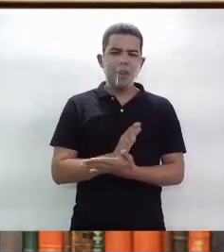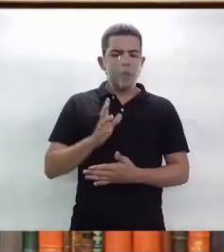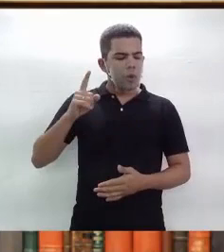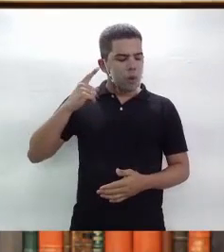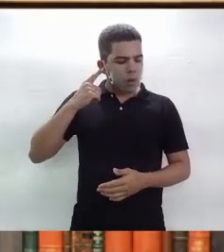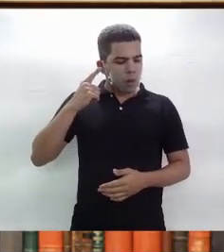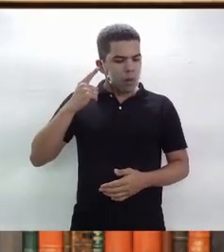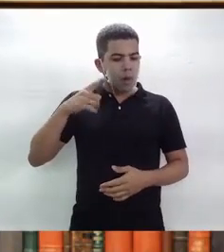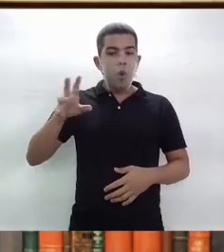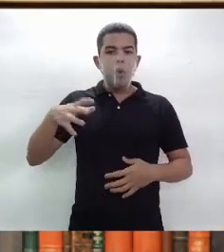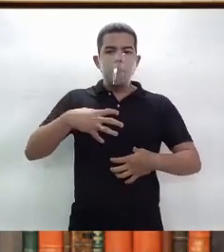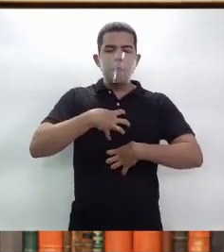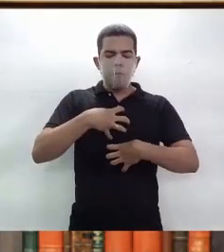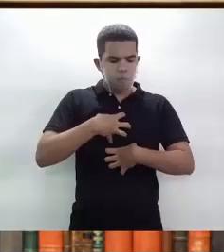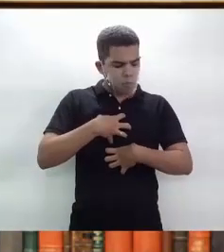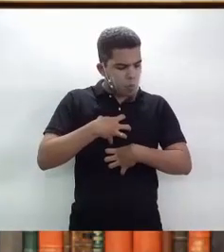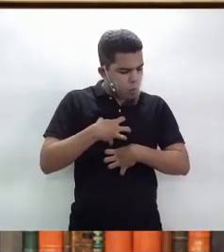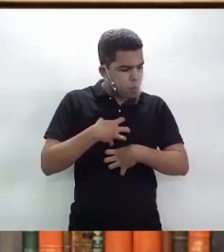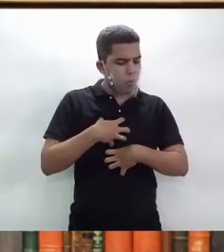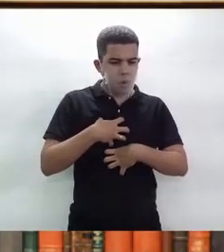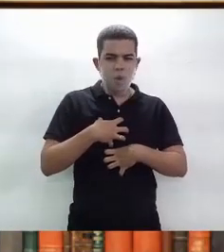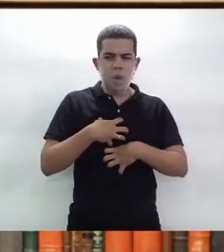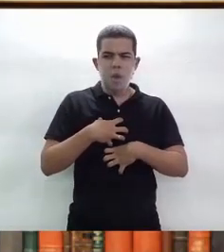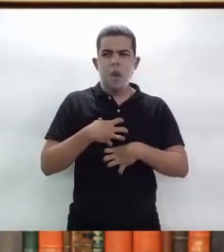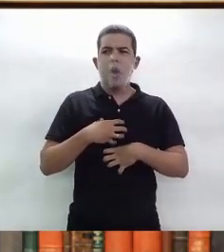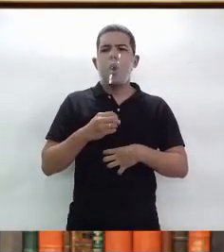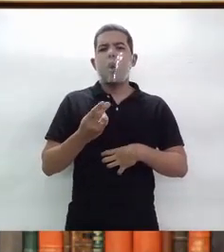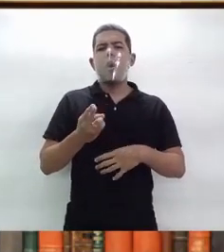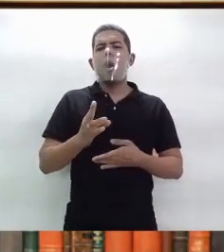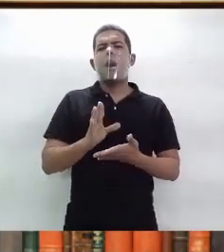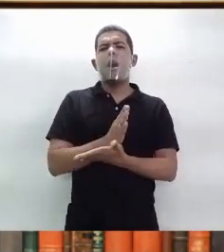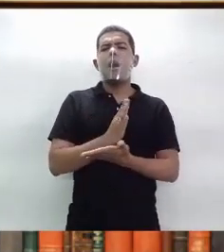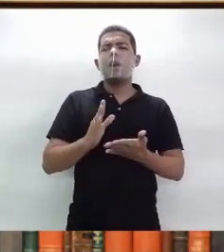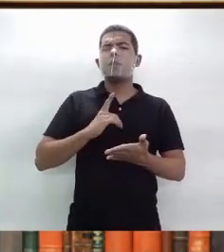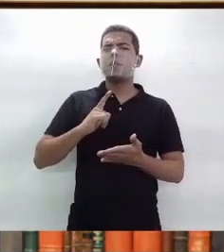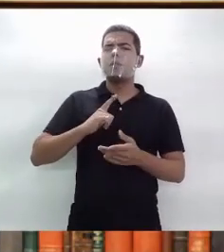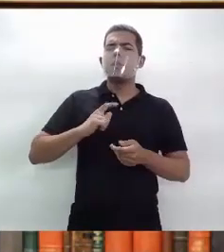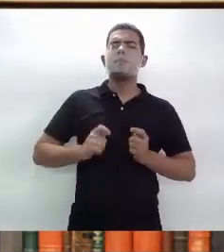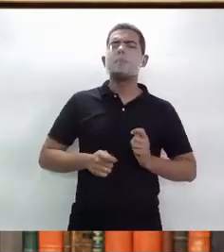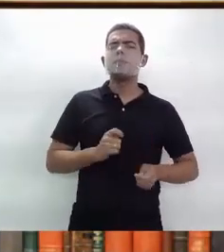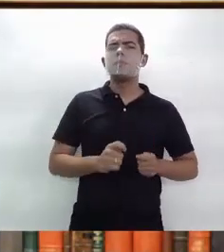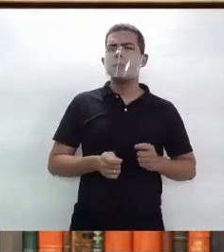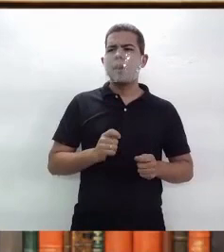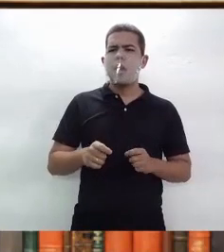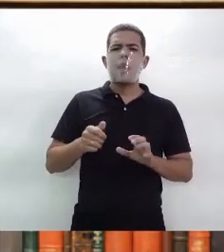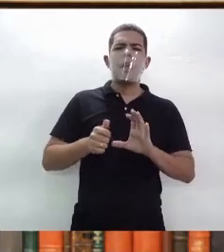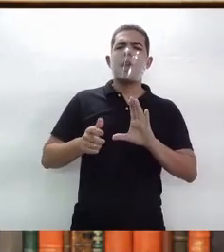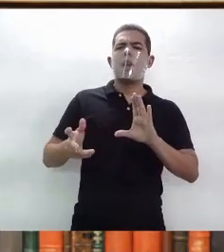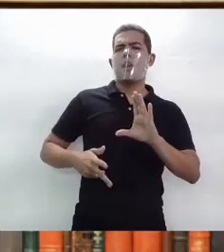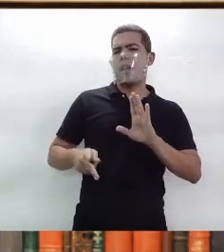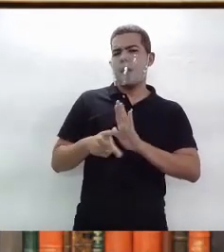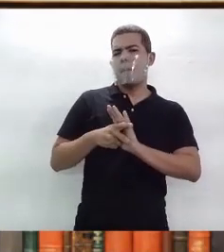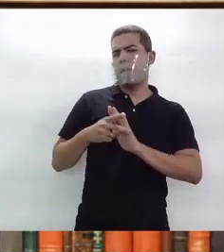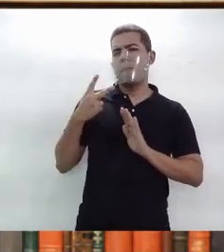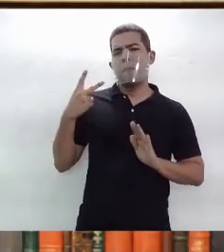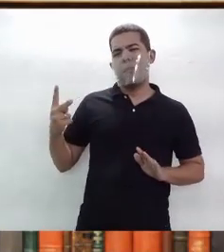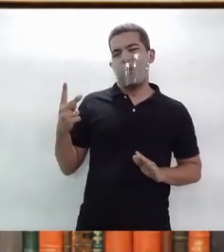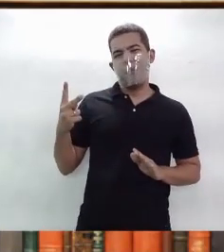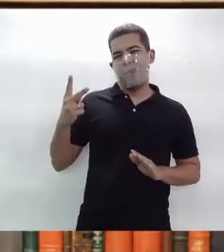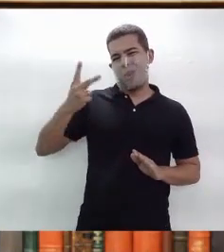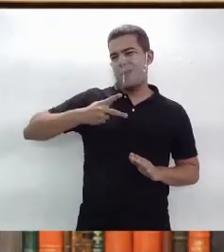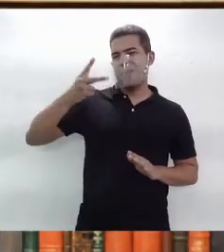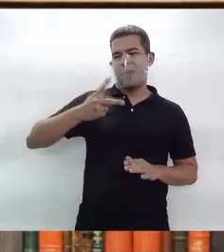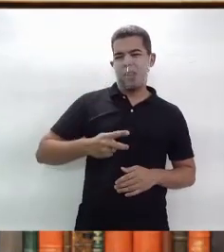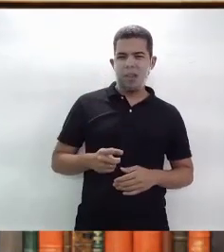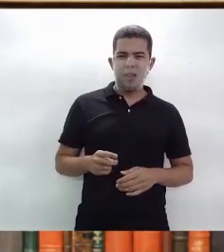pelo baque dele. E você tem maracatus que existem toques que caracterizam o maracatu. É isso que a gente precisa saber. Então, se a